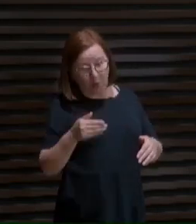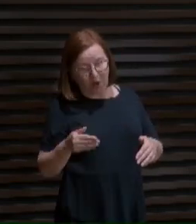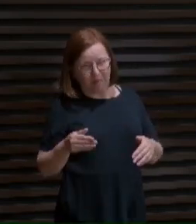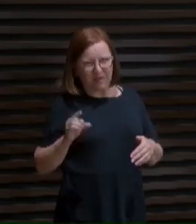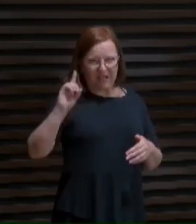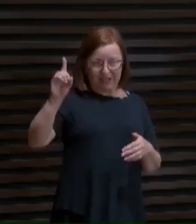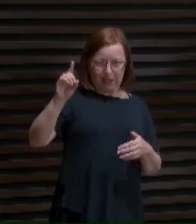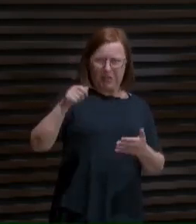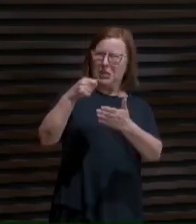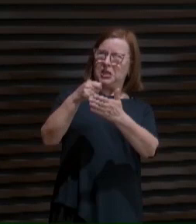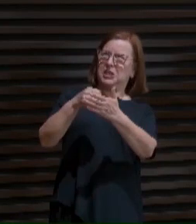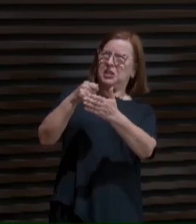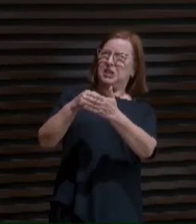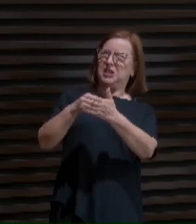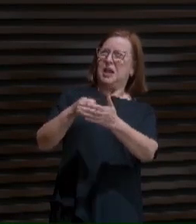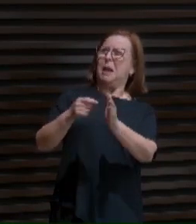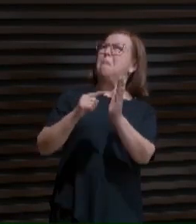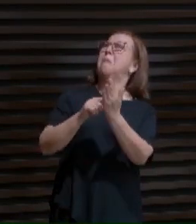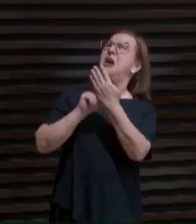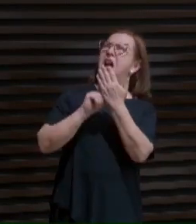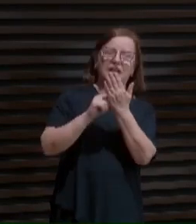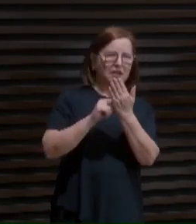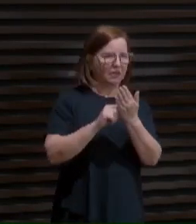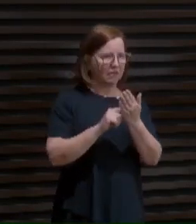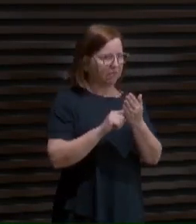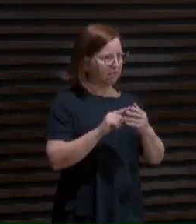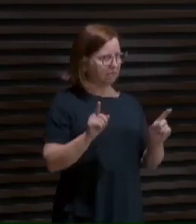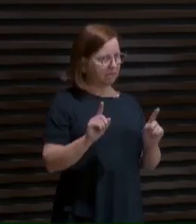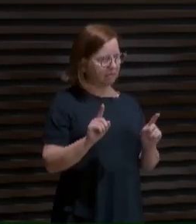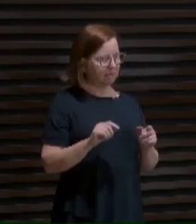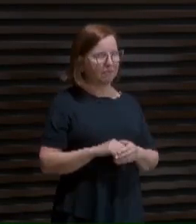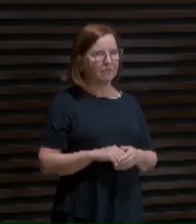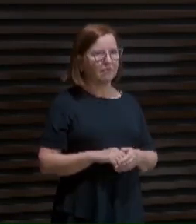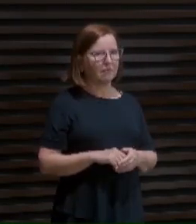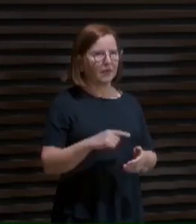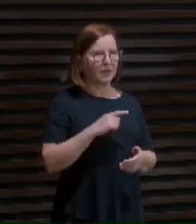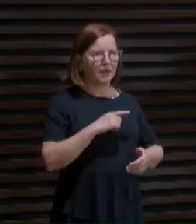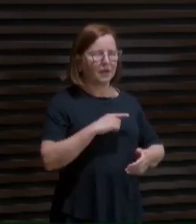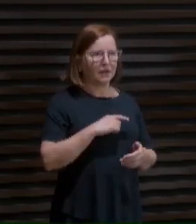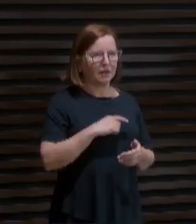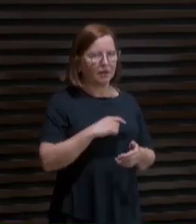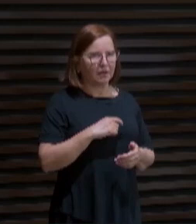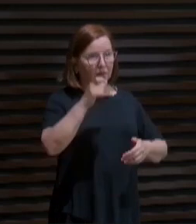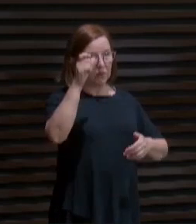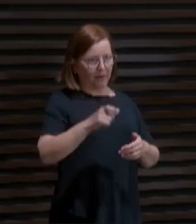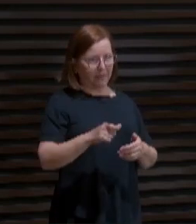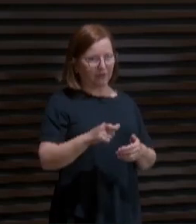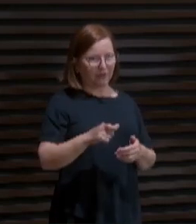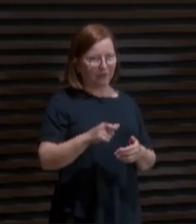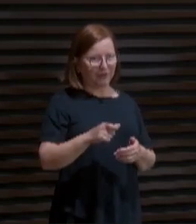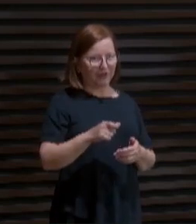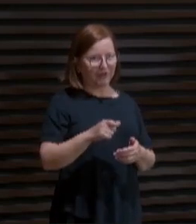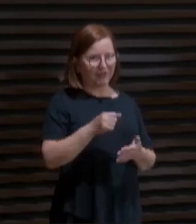exigindo evidências dele. Tem um camarada lá no Velho Testamento que eu bato, toda vez que